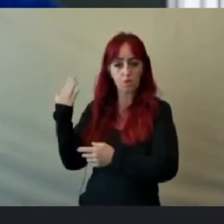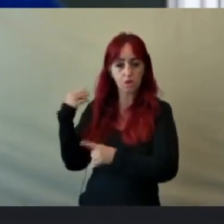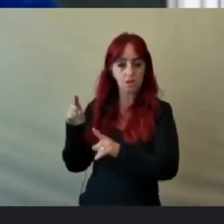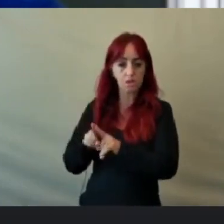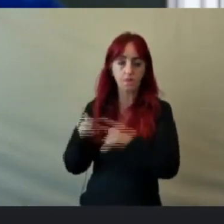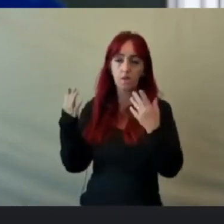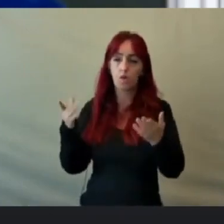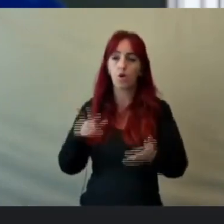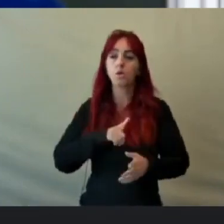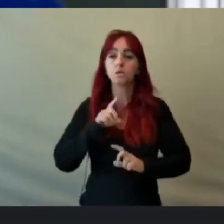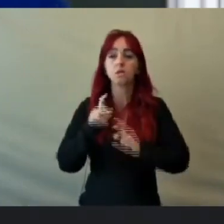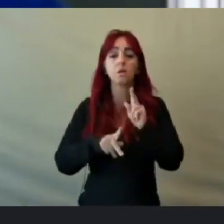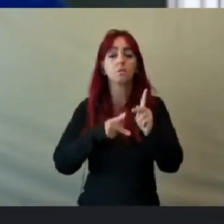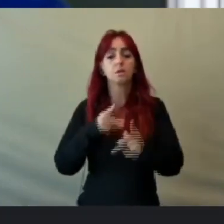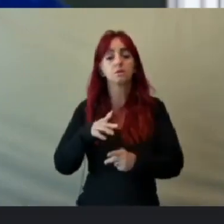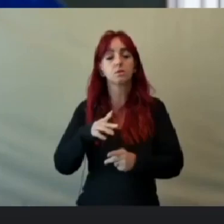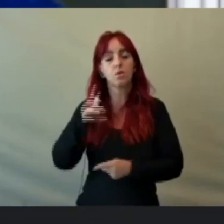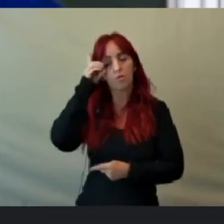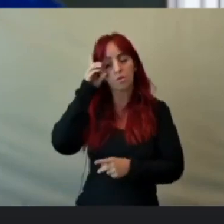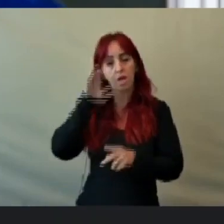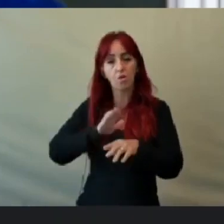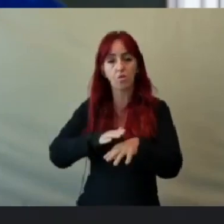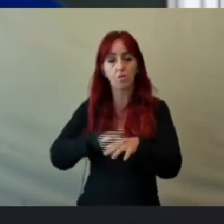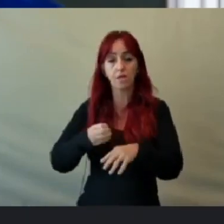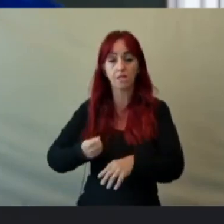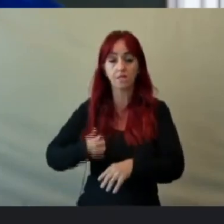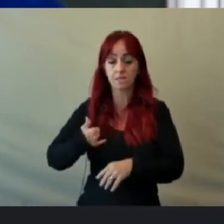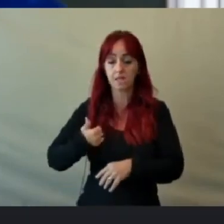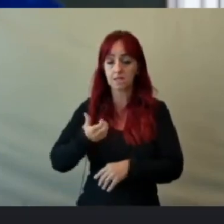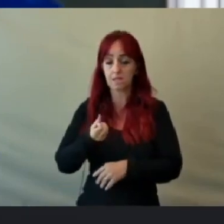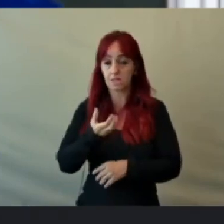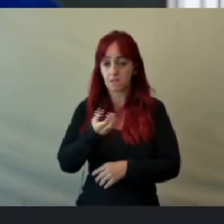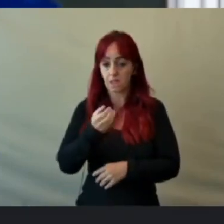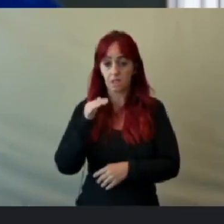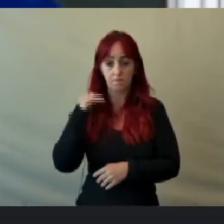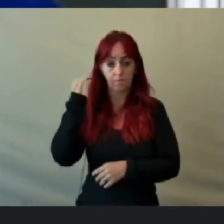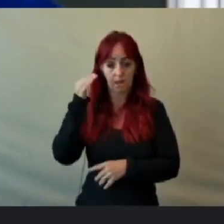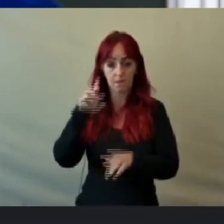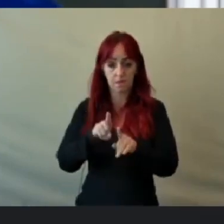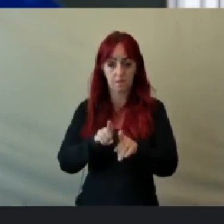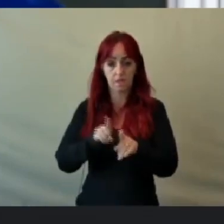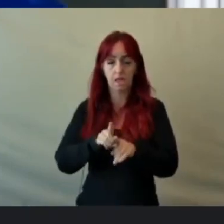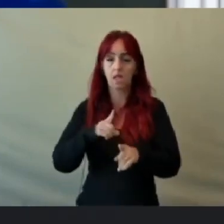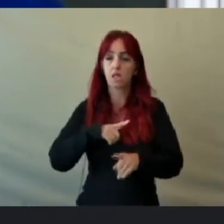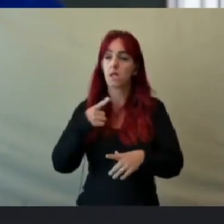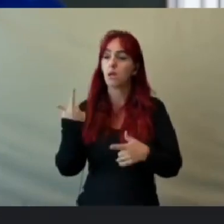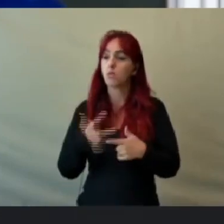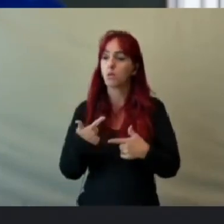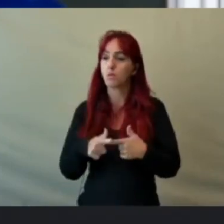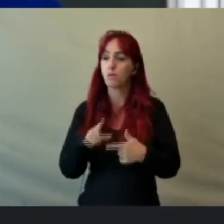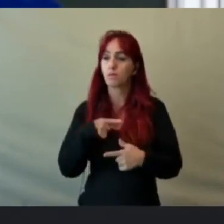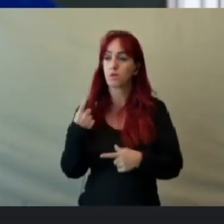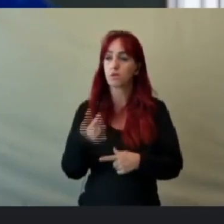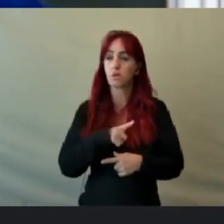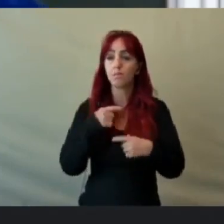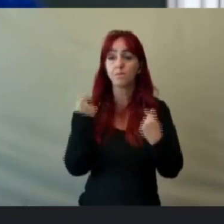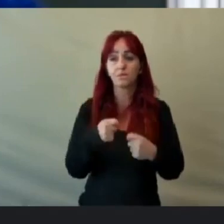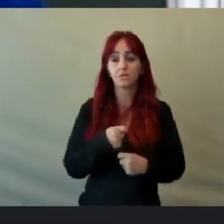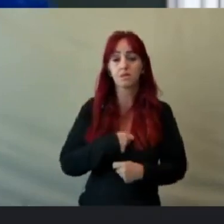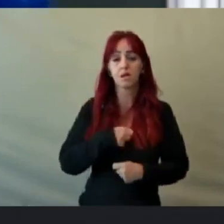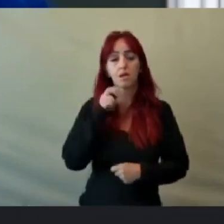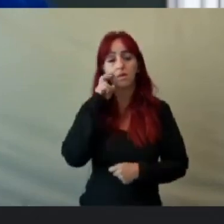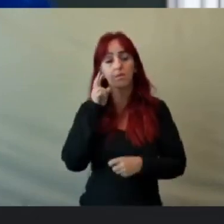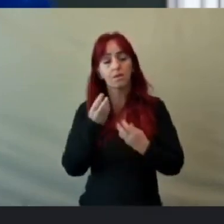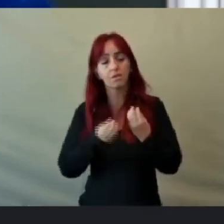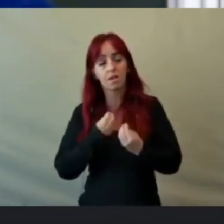60 anos nós temos situações em que estamos precisando pensar o cuidado da mãe que está idosa e